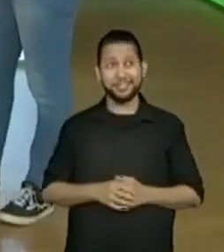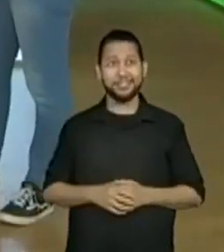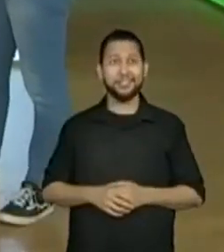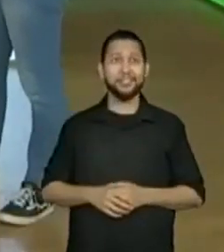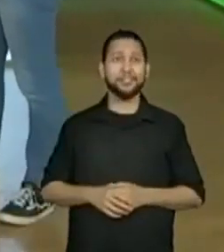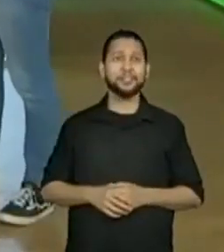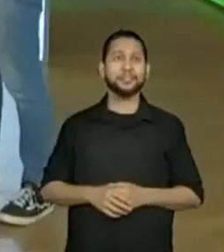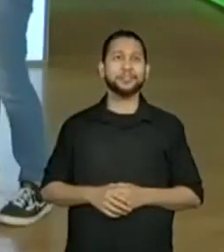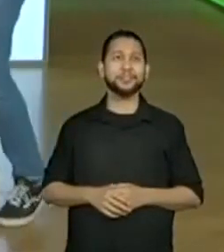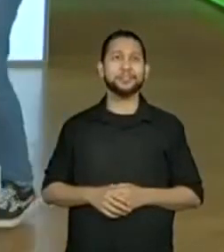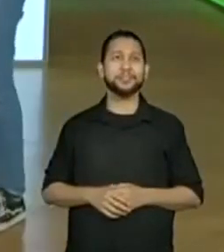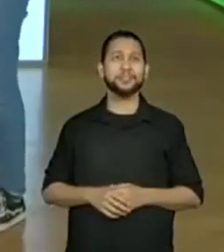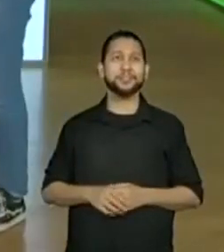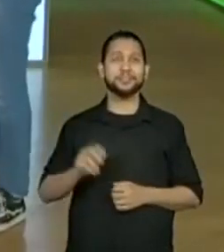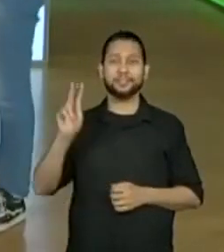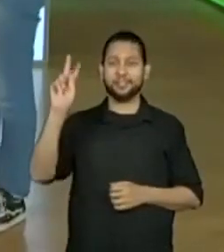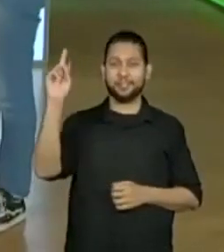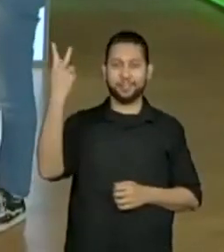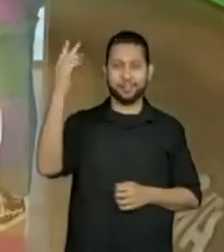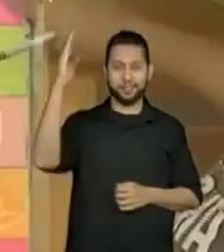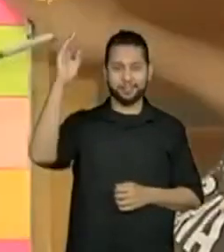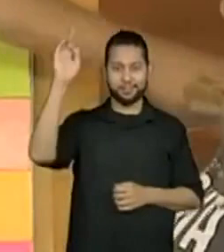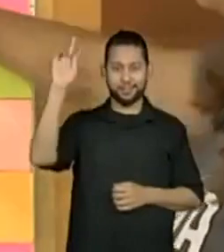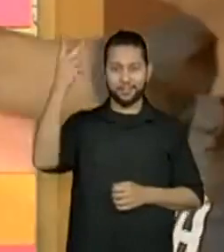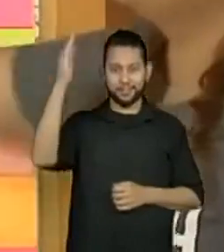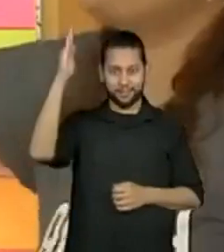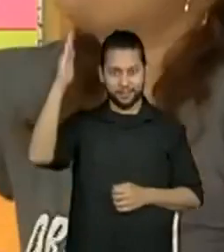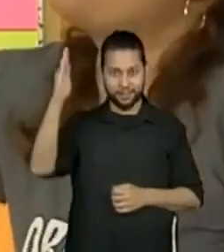lá. Então, ó, o movimento é esse.